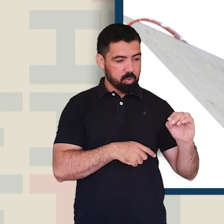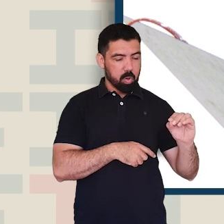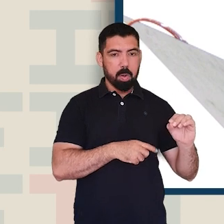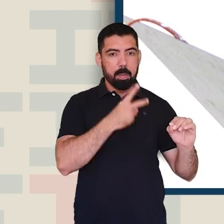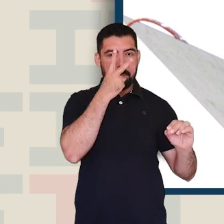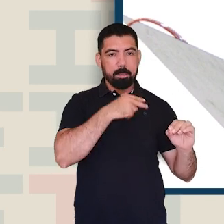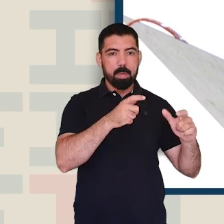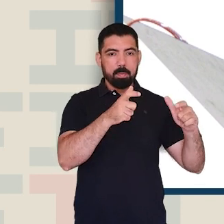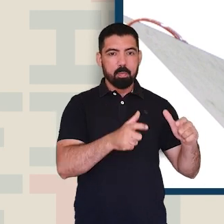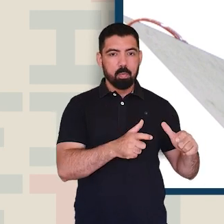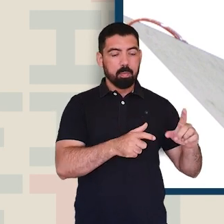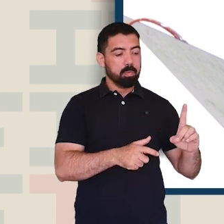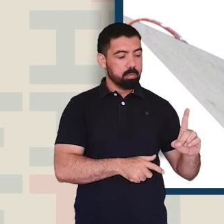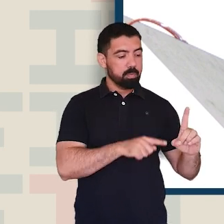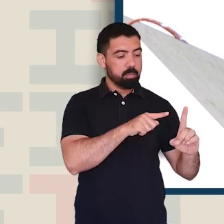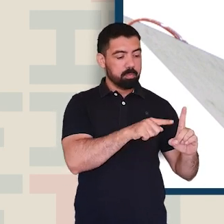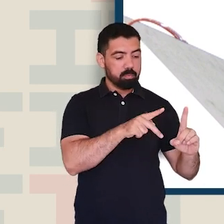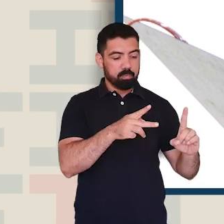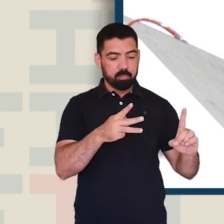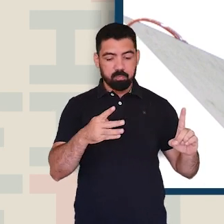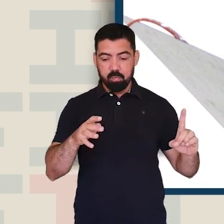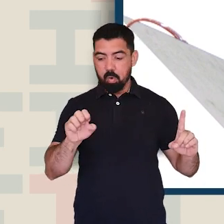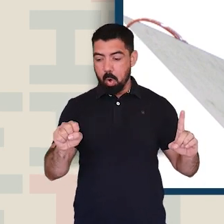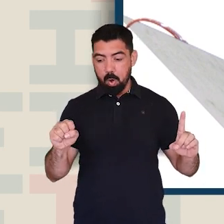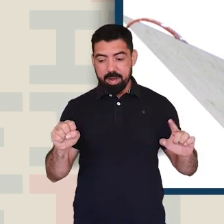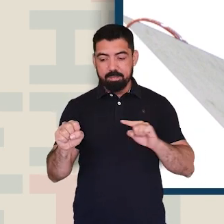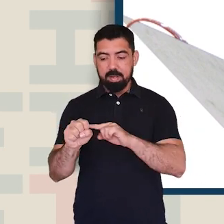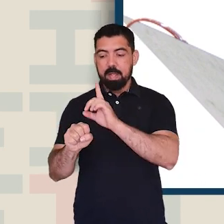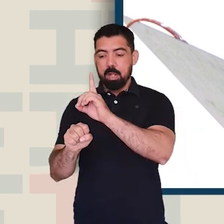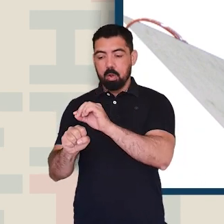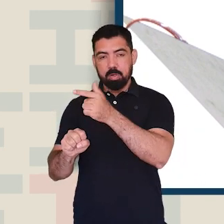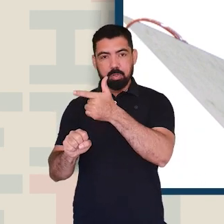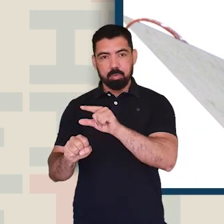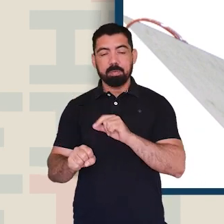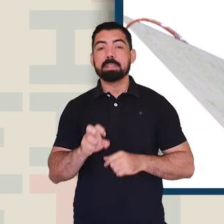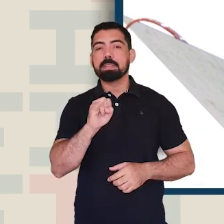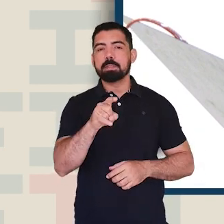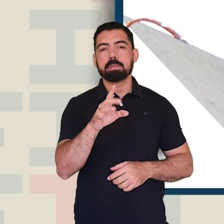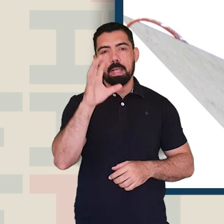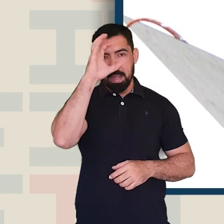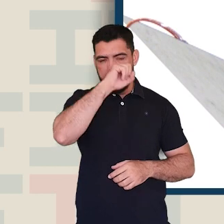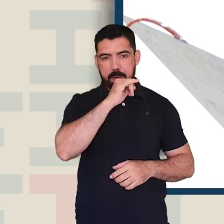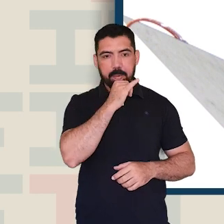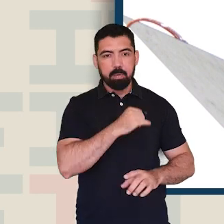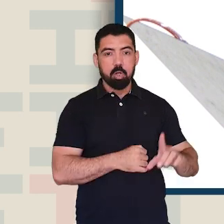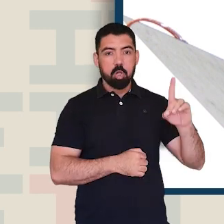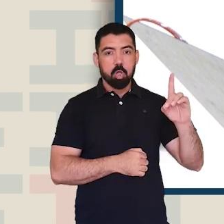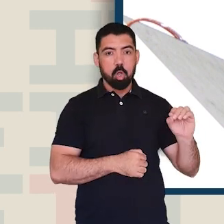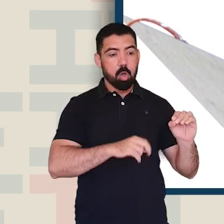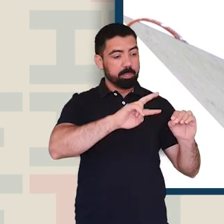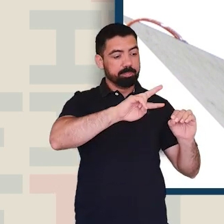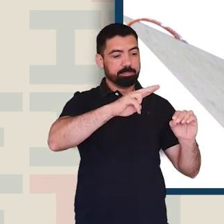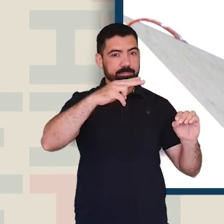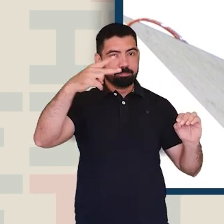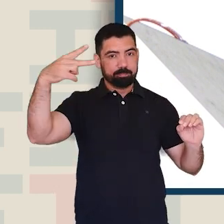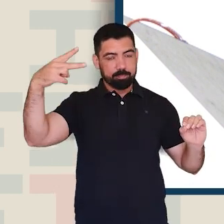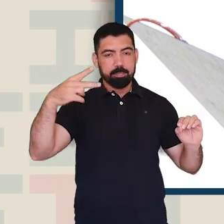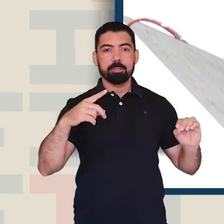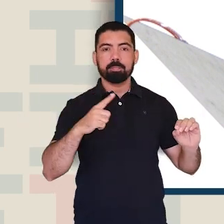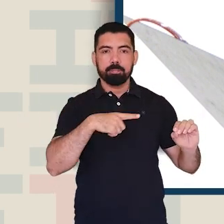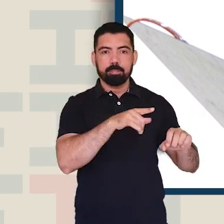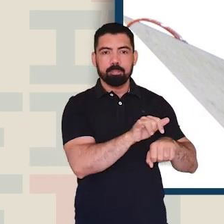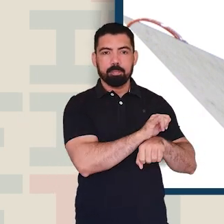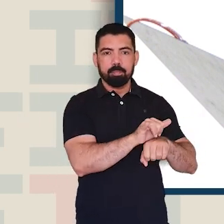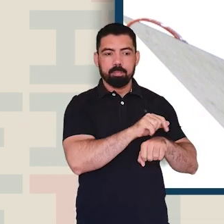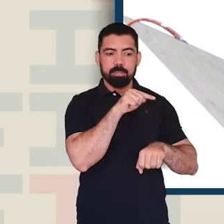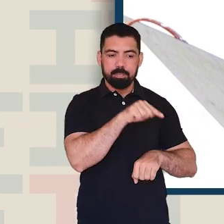lugar exatamente uma oitava acima. Então, se você aprende uma escala em dó, pronto, só existe